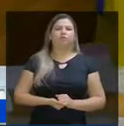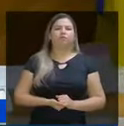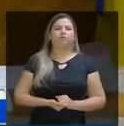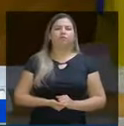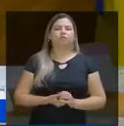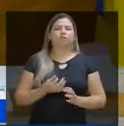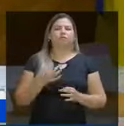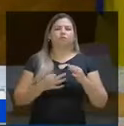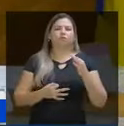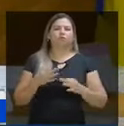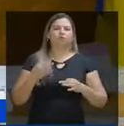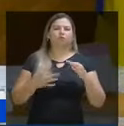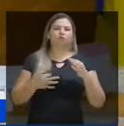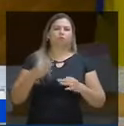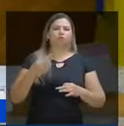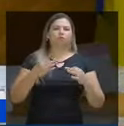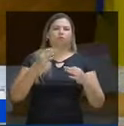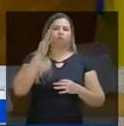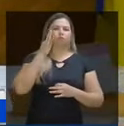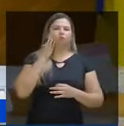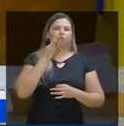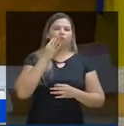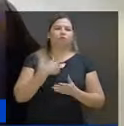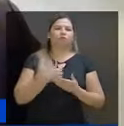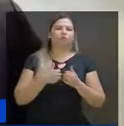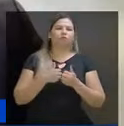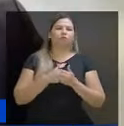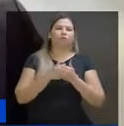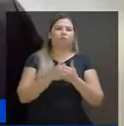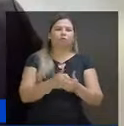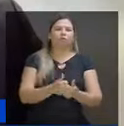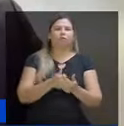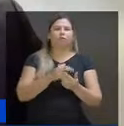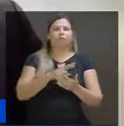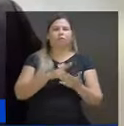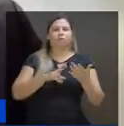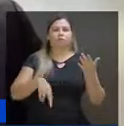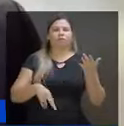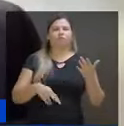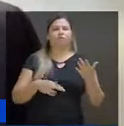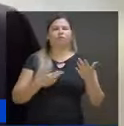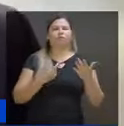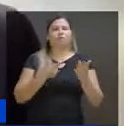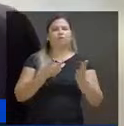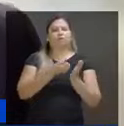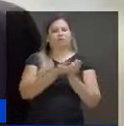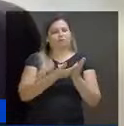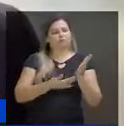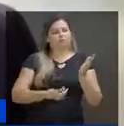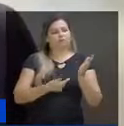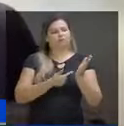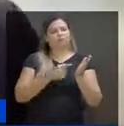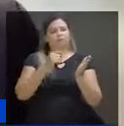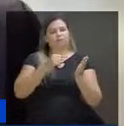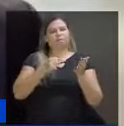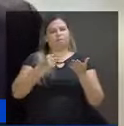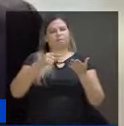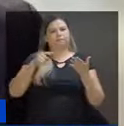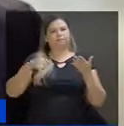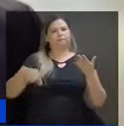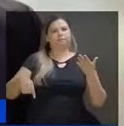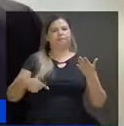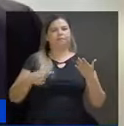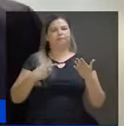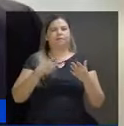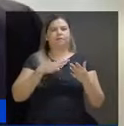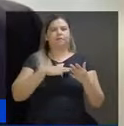Juiz Carlos Torque. Acompanho o relator, senhor presidente. A matéria está simulada, como muito bem pontuou o parecer